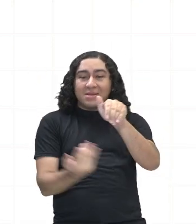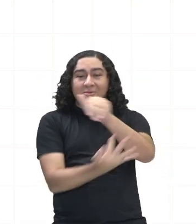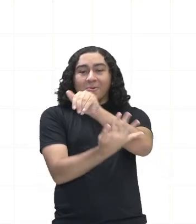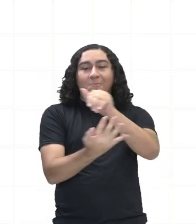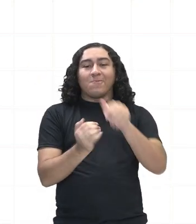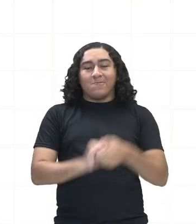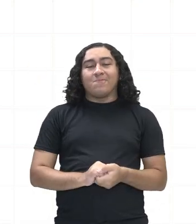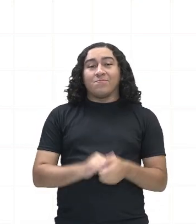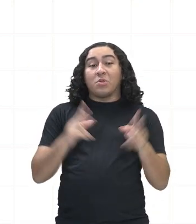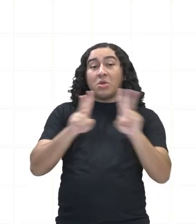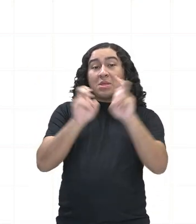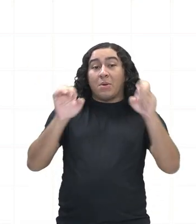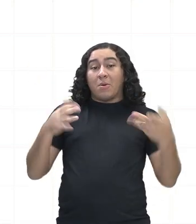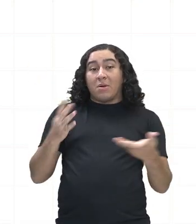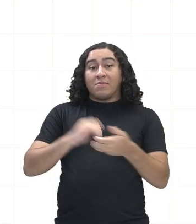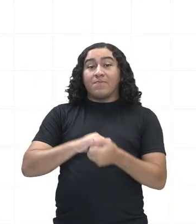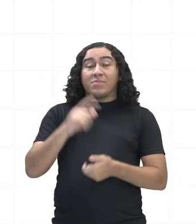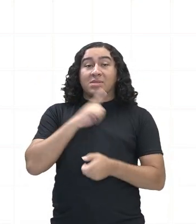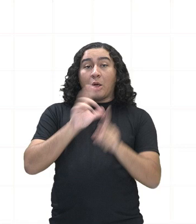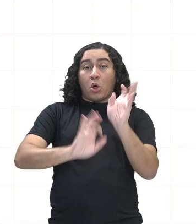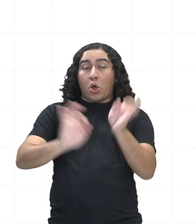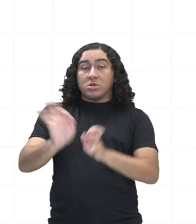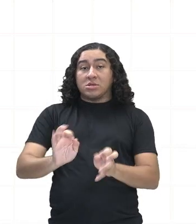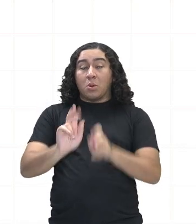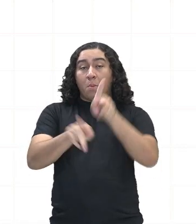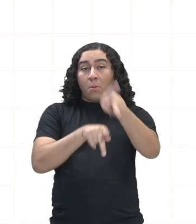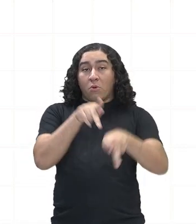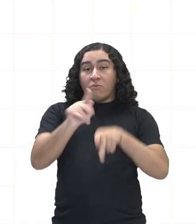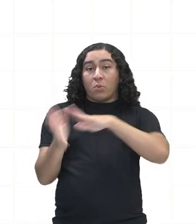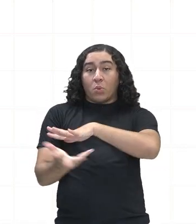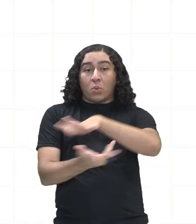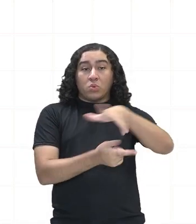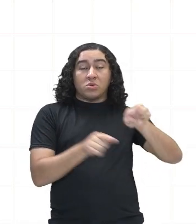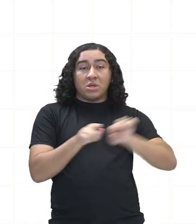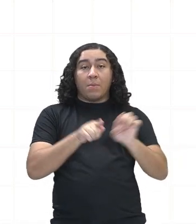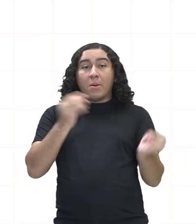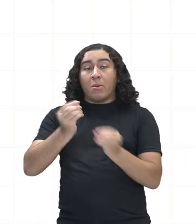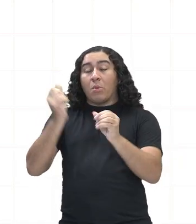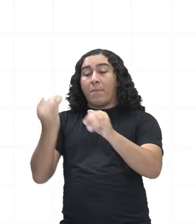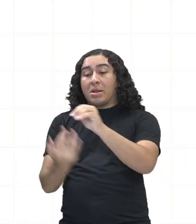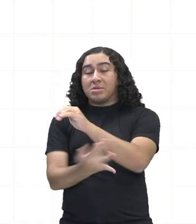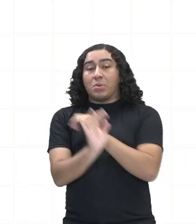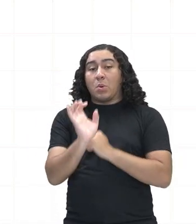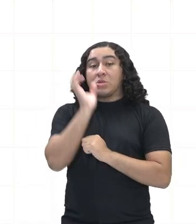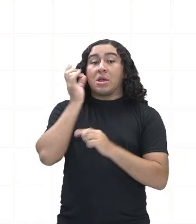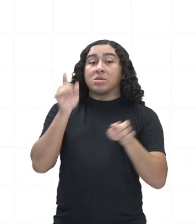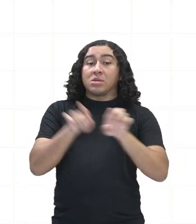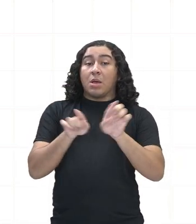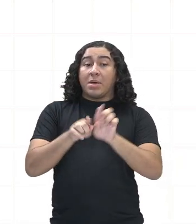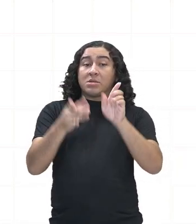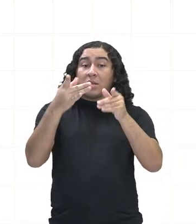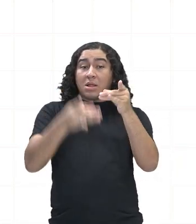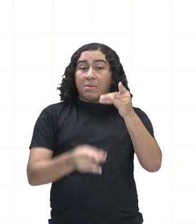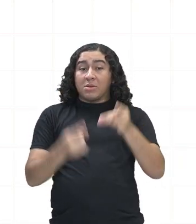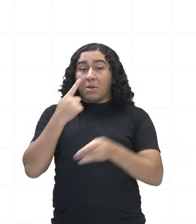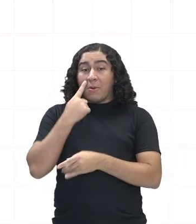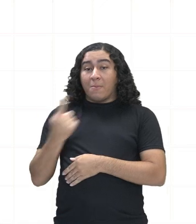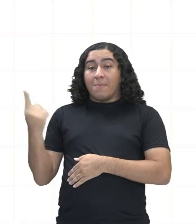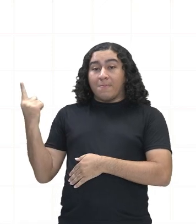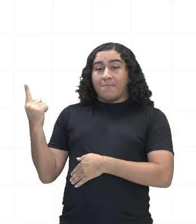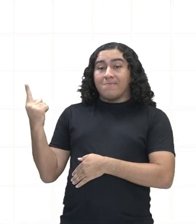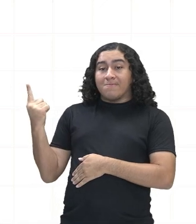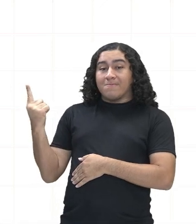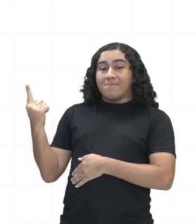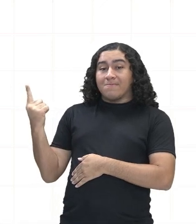Objeto de conhecimento é a distribuição da população mundial e deslocamentos populacionais. E como vocês podem ver no detalhamento, a aula